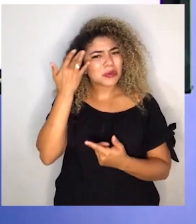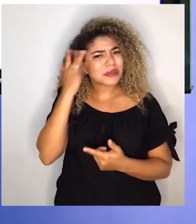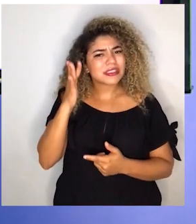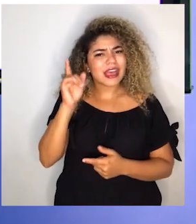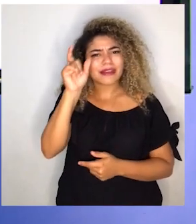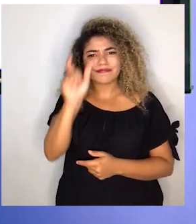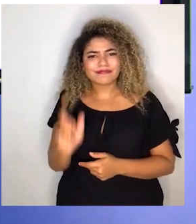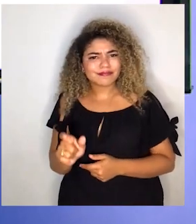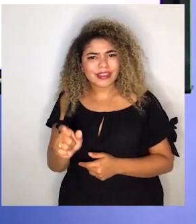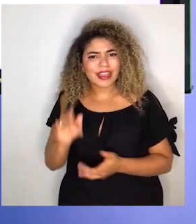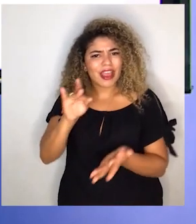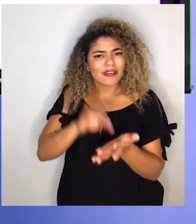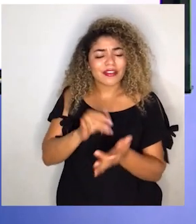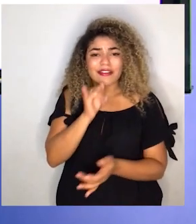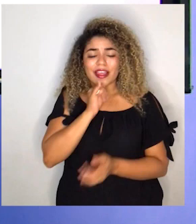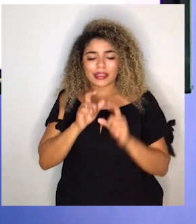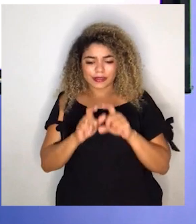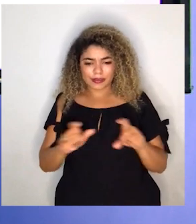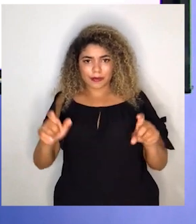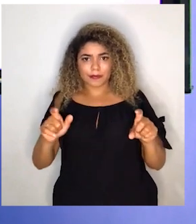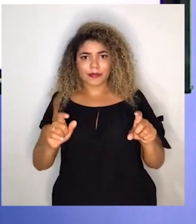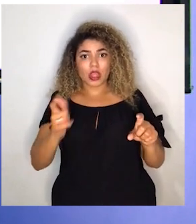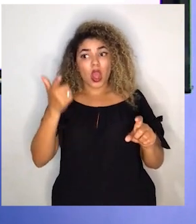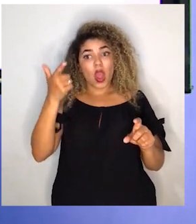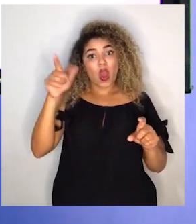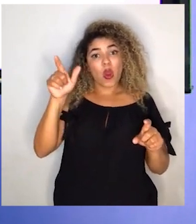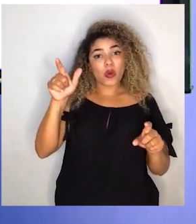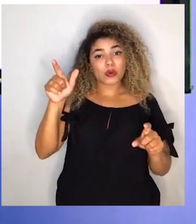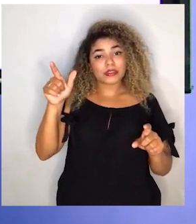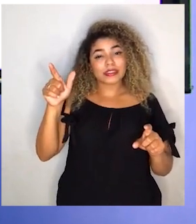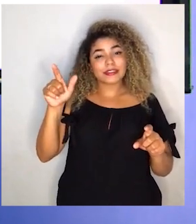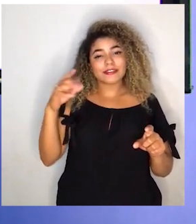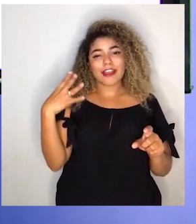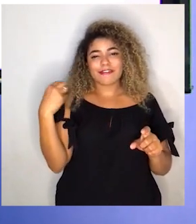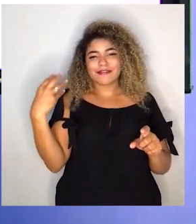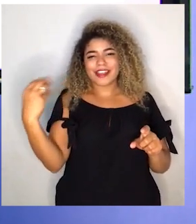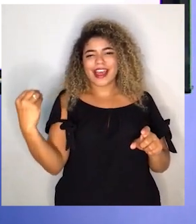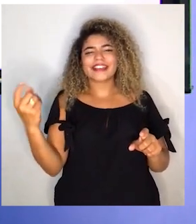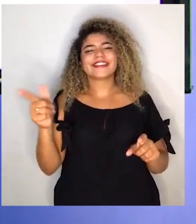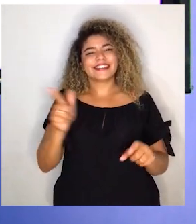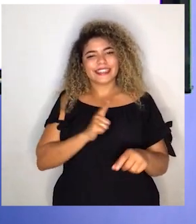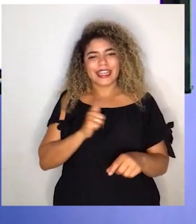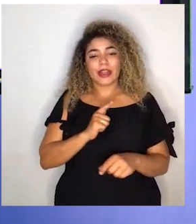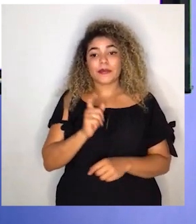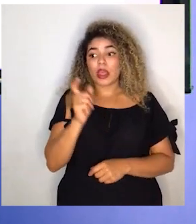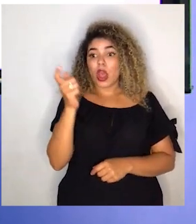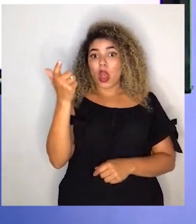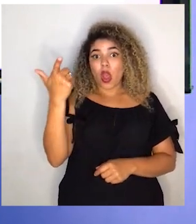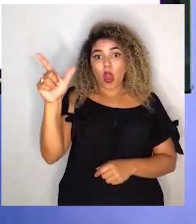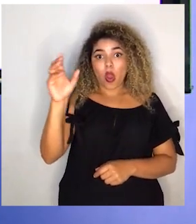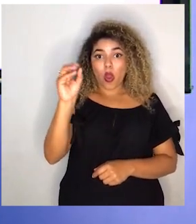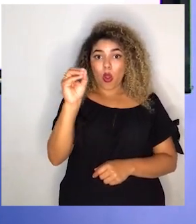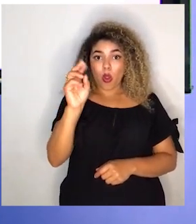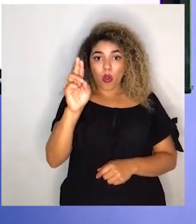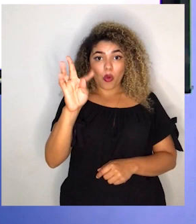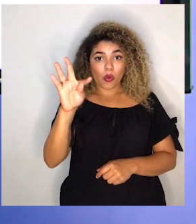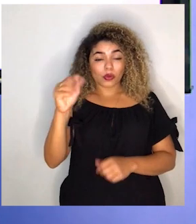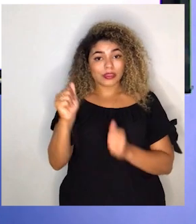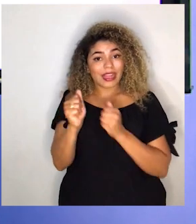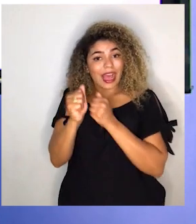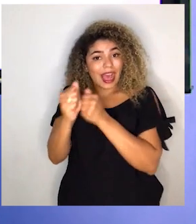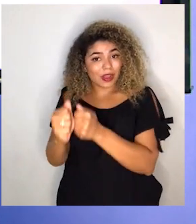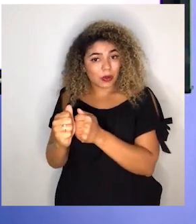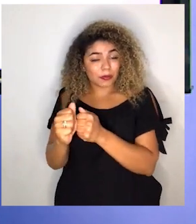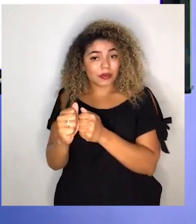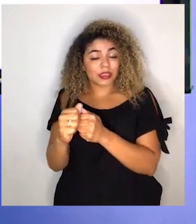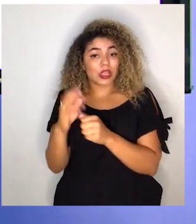imprecisa. Temos os exemplos. Outras viagens virão. O termo outras acompanha